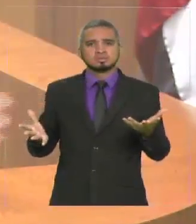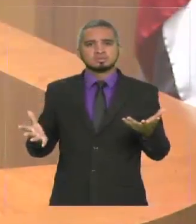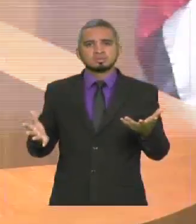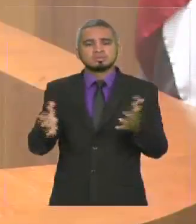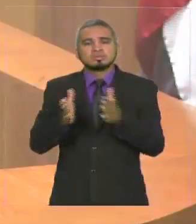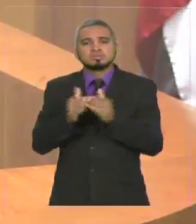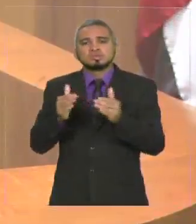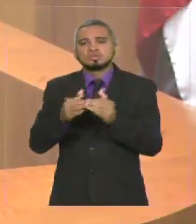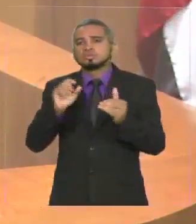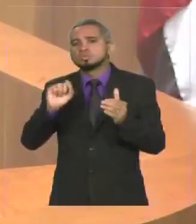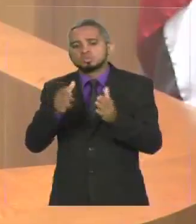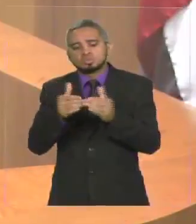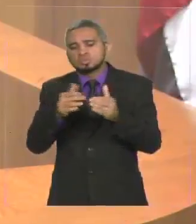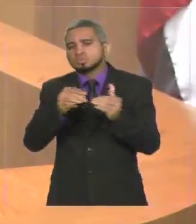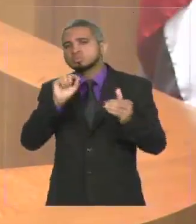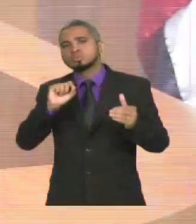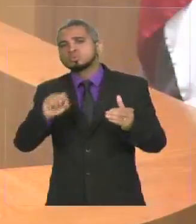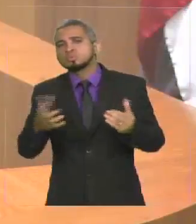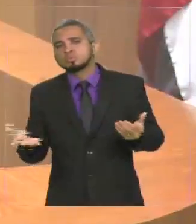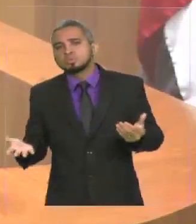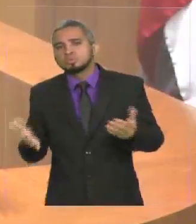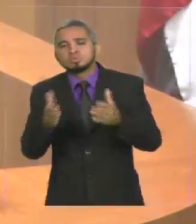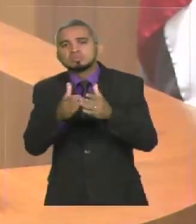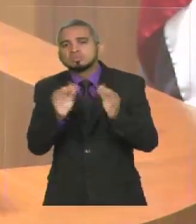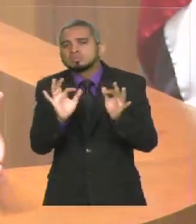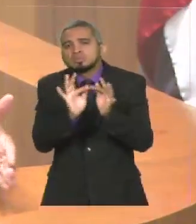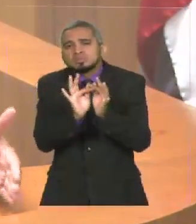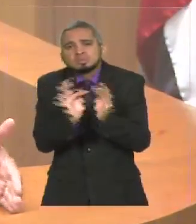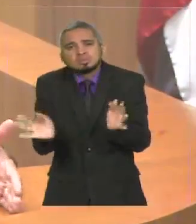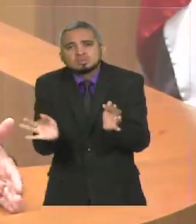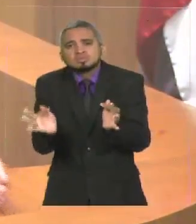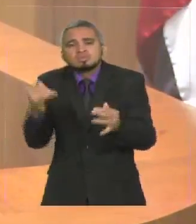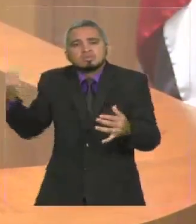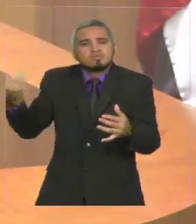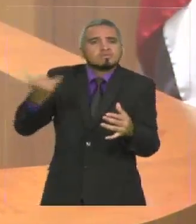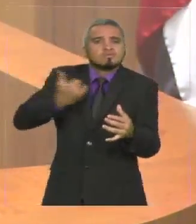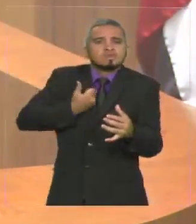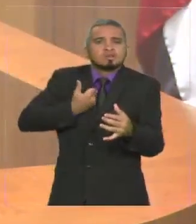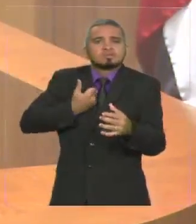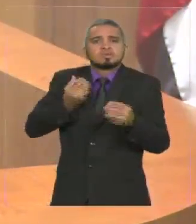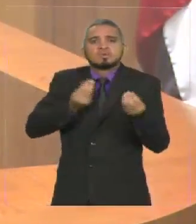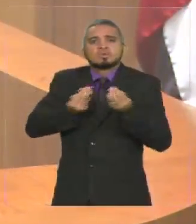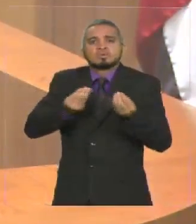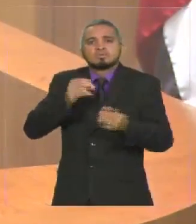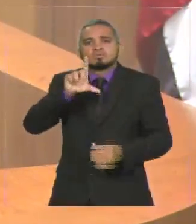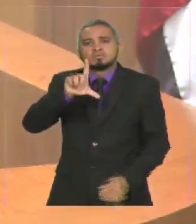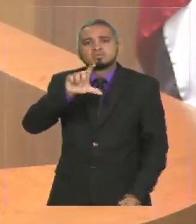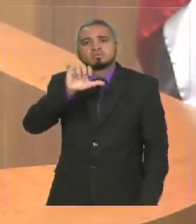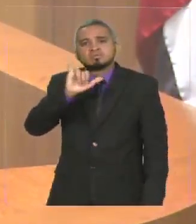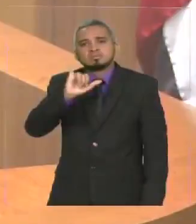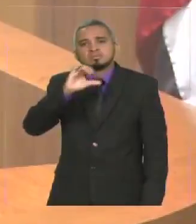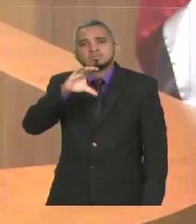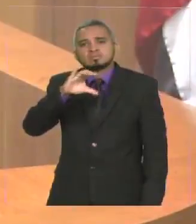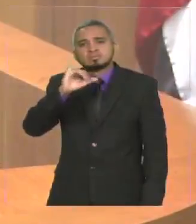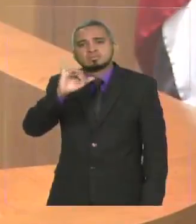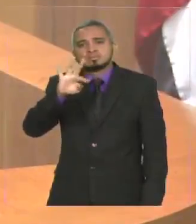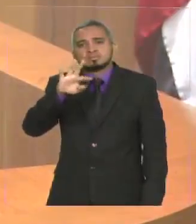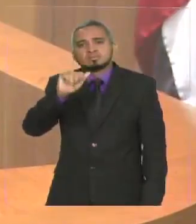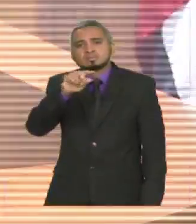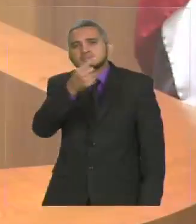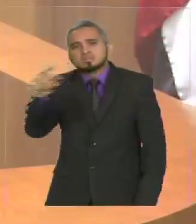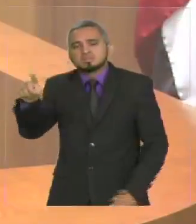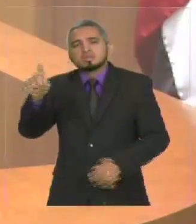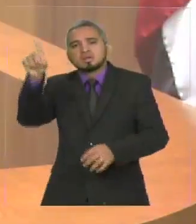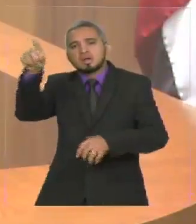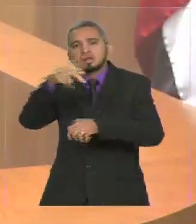pedido? O pedido é simplesmente a informação a respeito da licitação da Praça da Lagoa da Jança, deputado Roberto